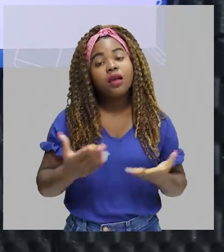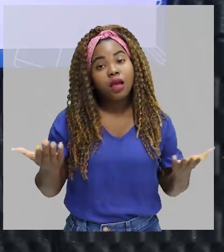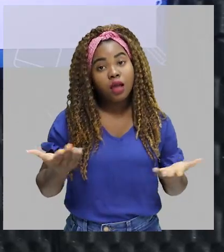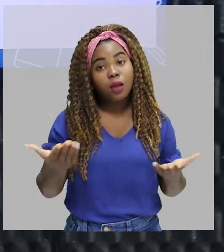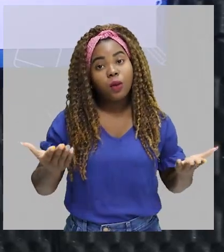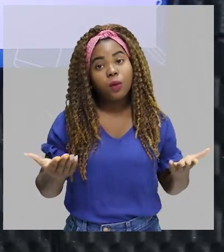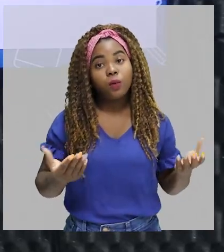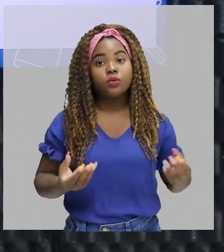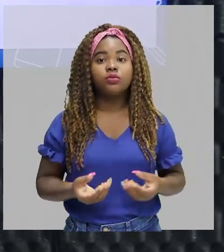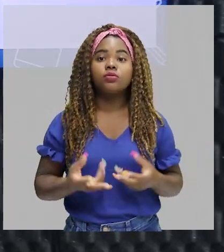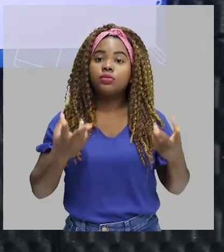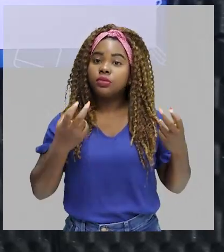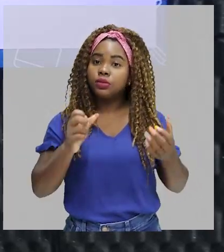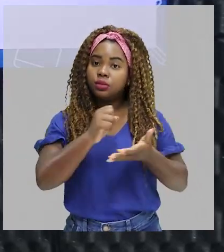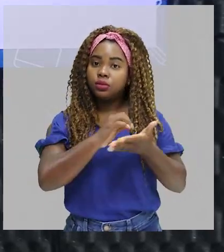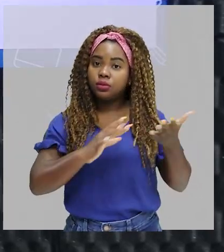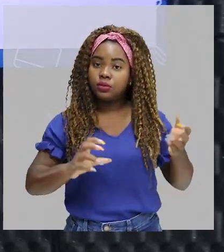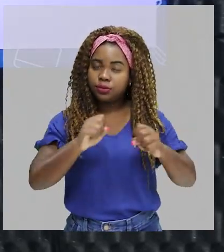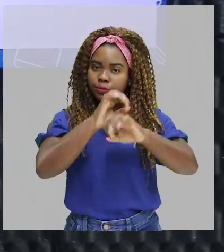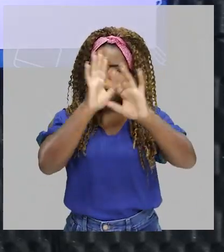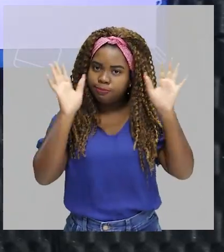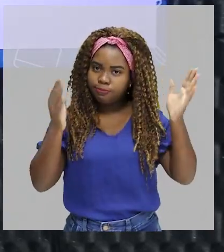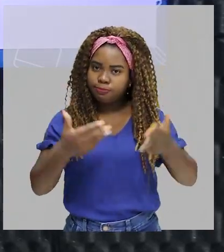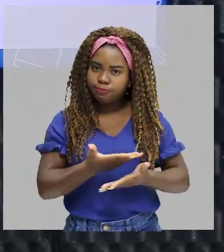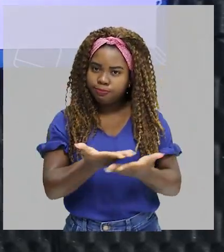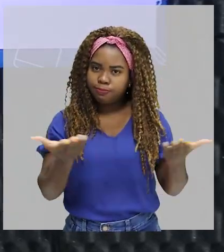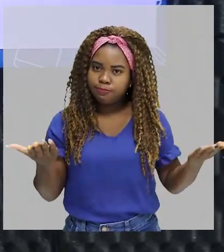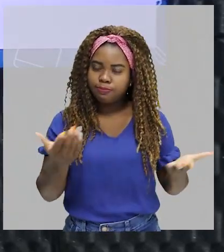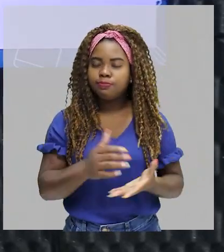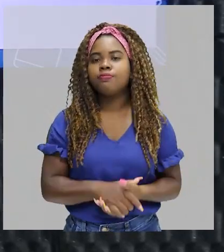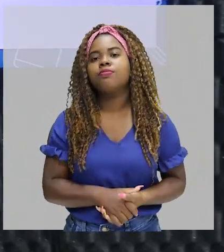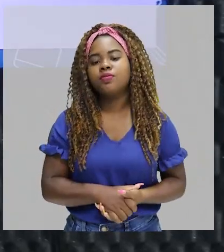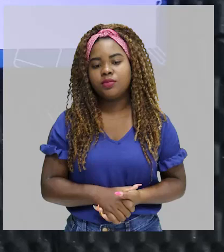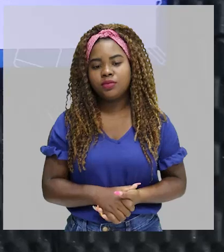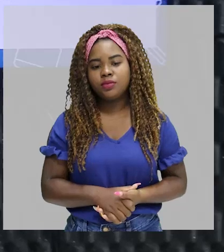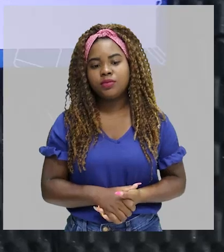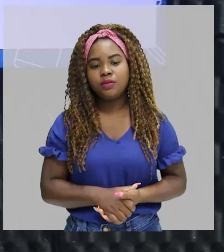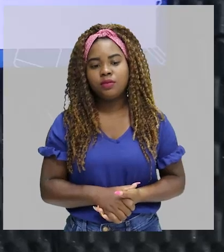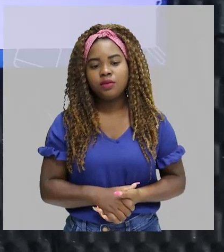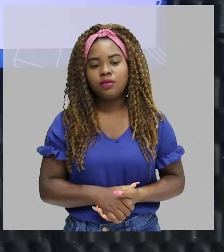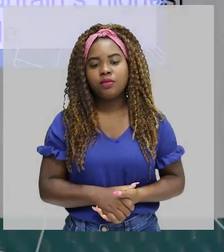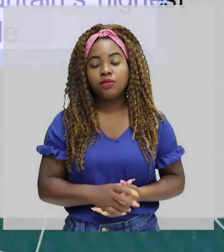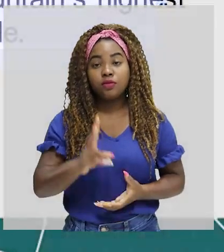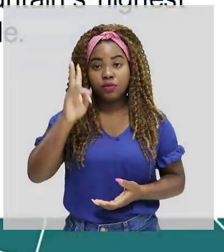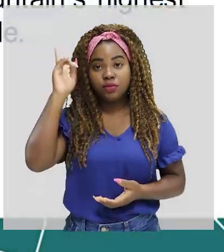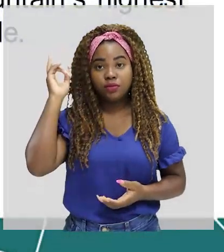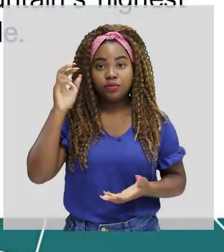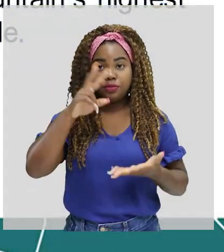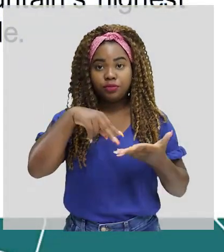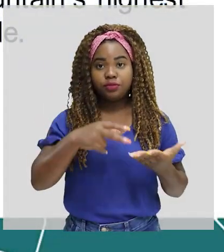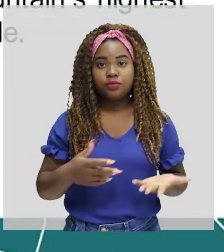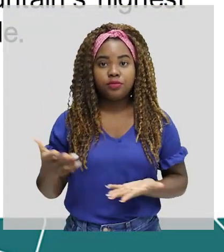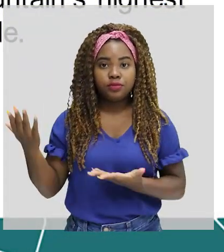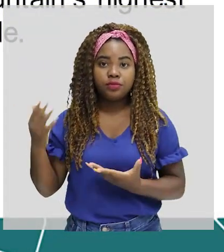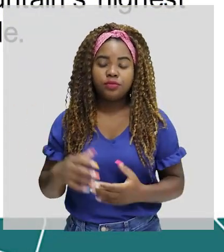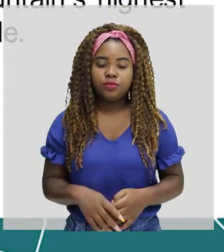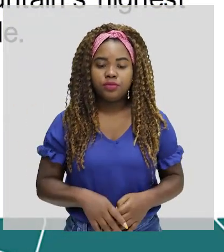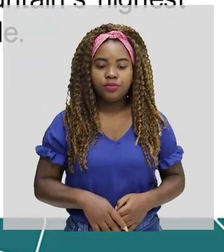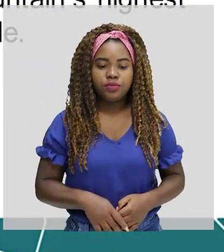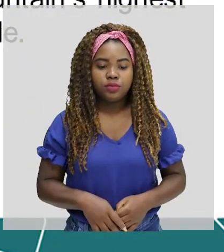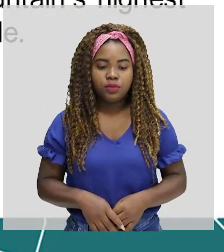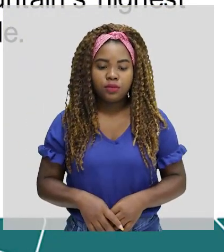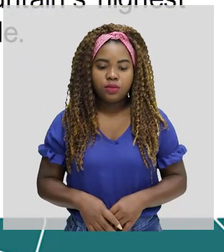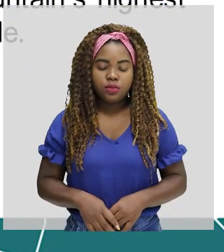aí, para a gente analisar um exercício, eu vou mostrar para vocês uma questão que foi tema de vestibular. Read the